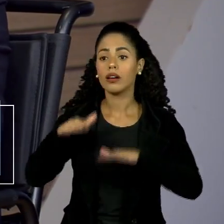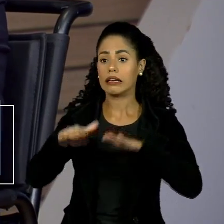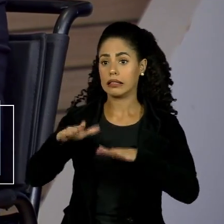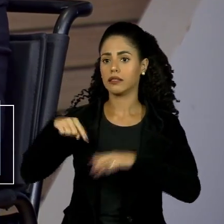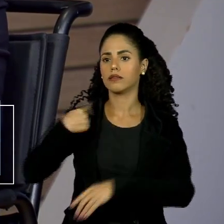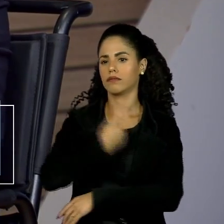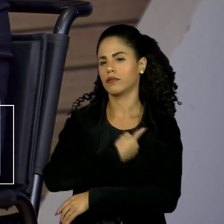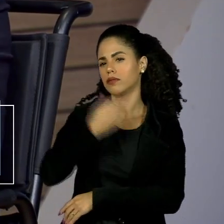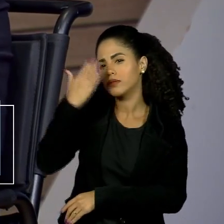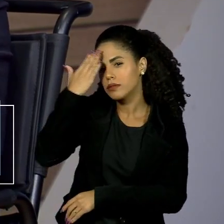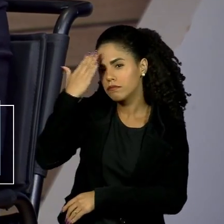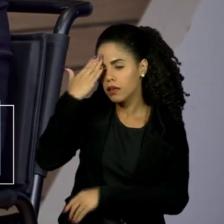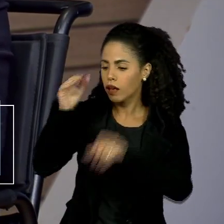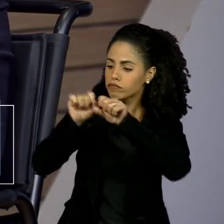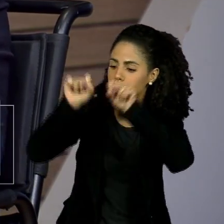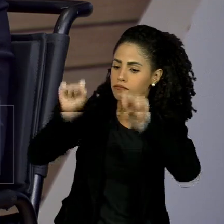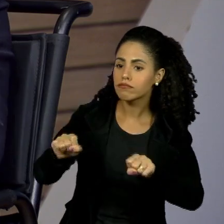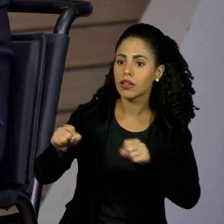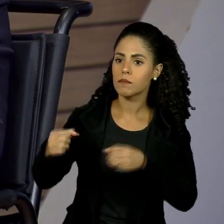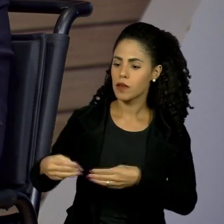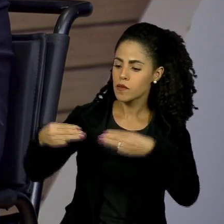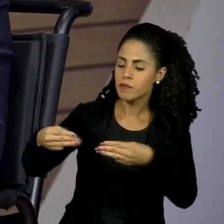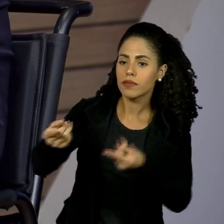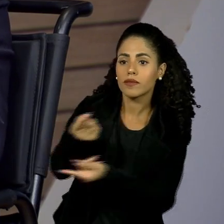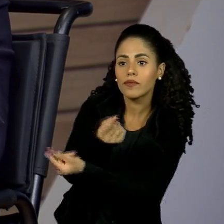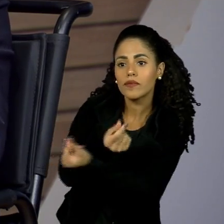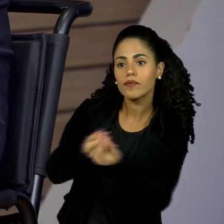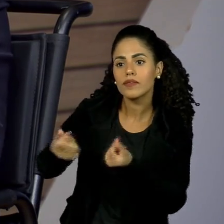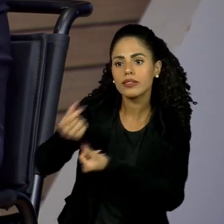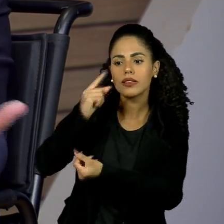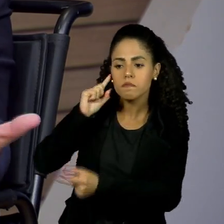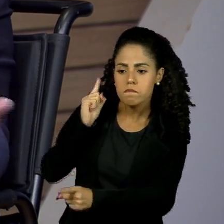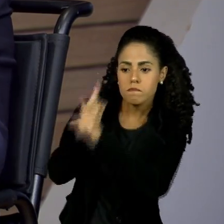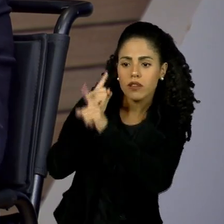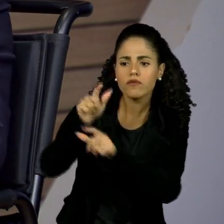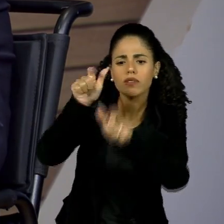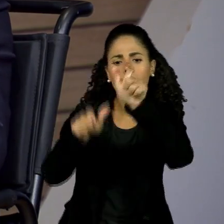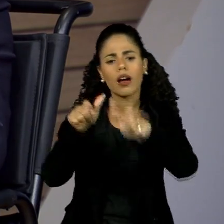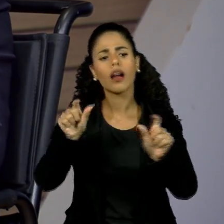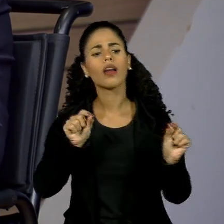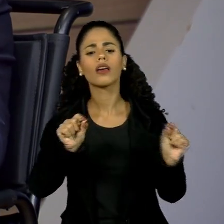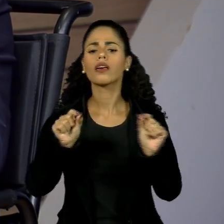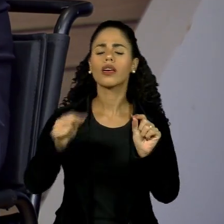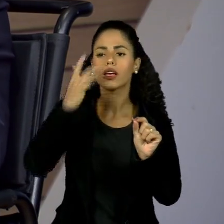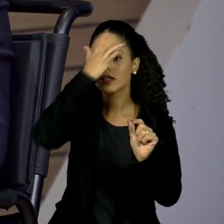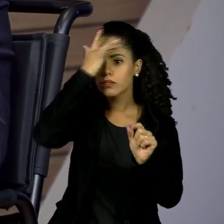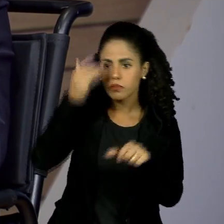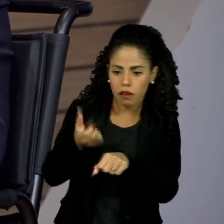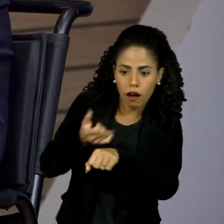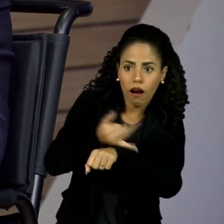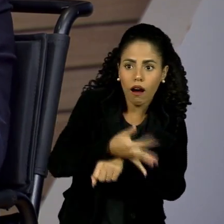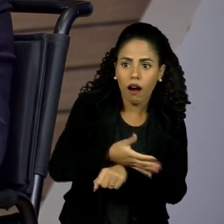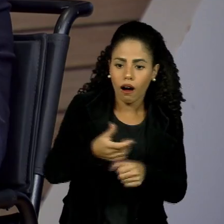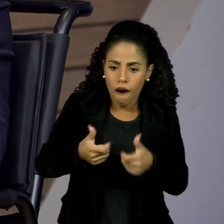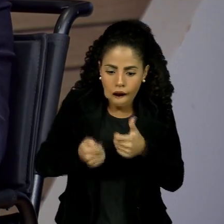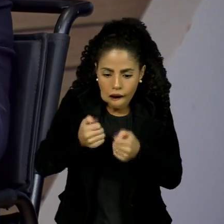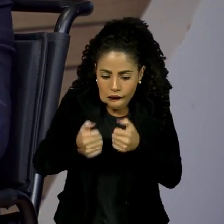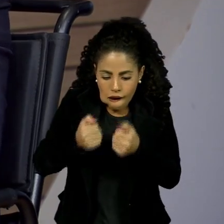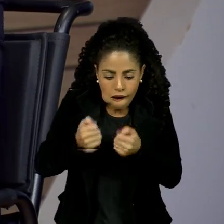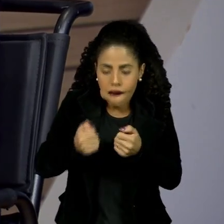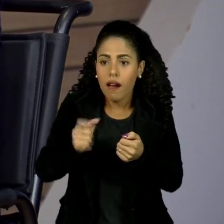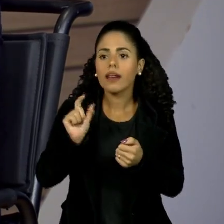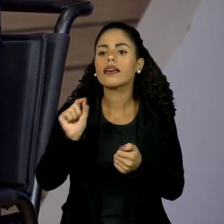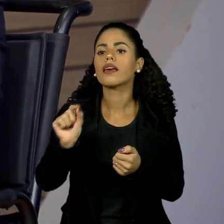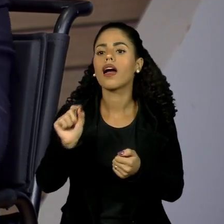ter sistemas no Ministério da Fazenda para identificar essas pessoas que estão lá a madrugada inteira. E aí